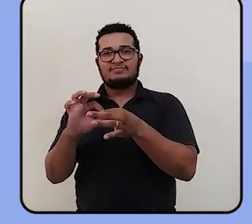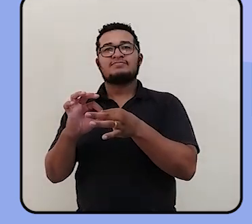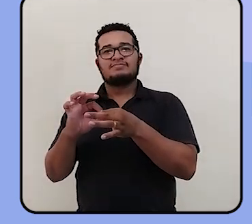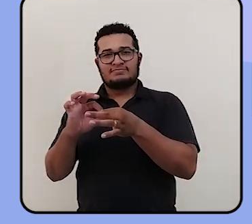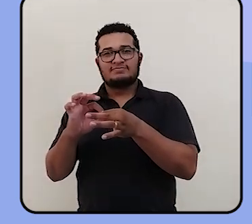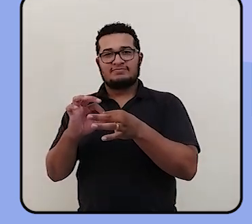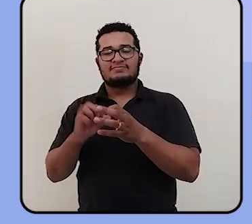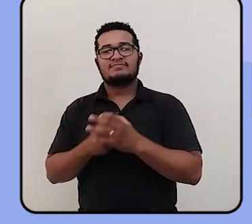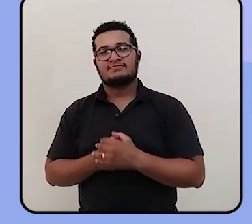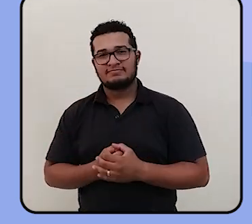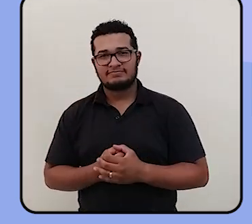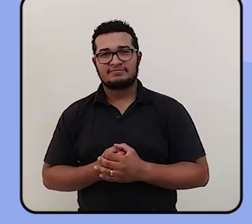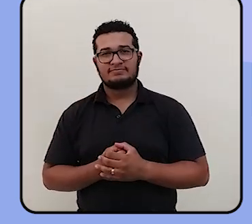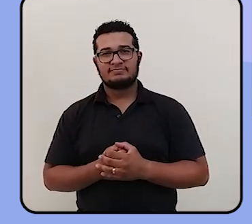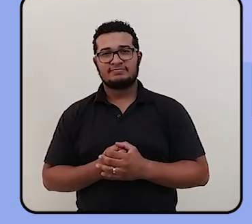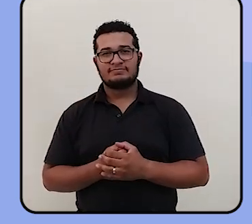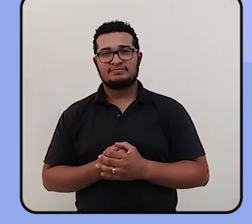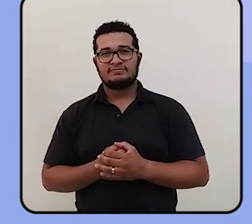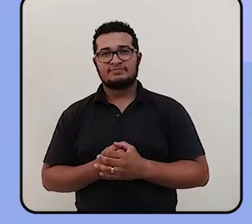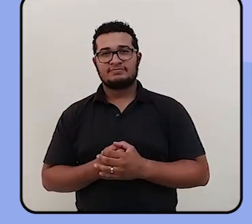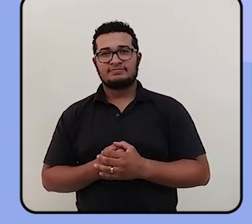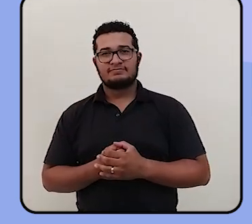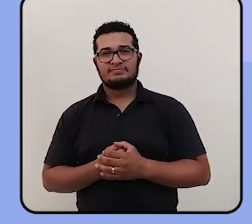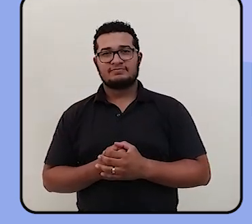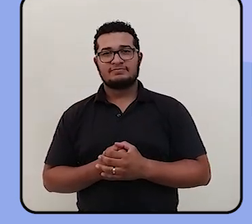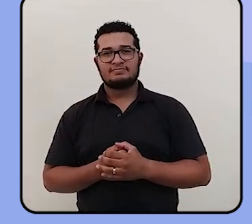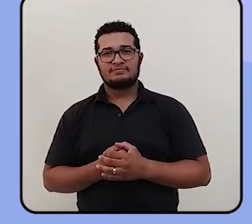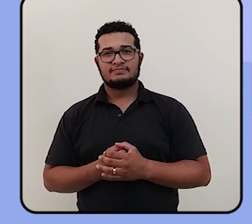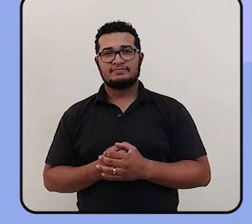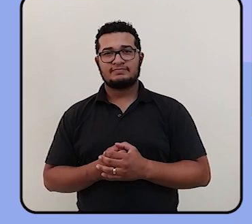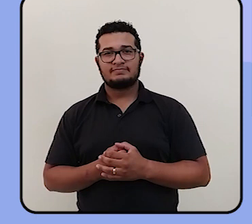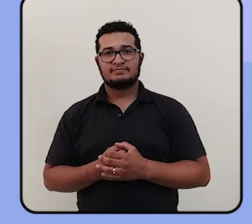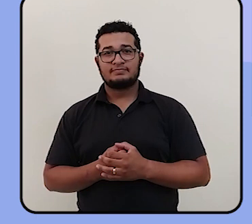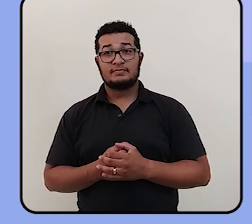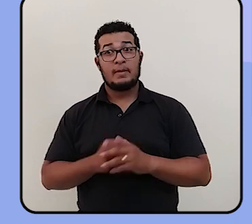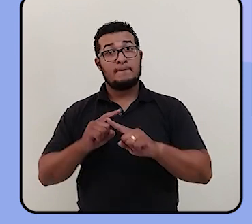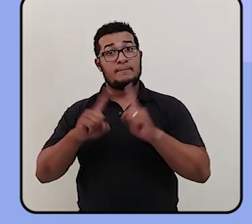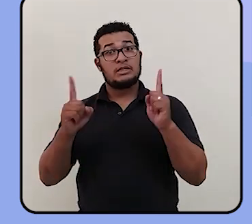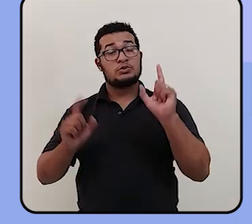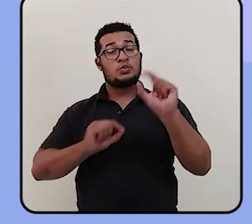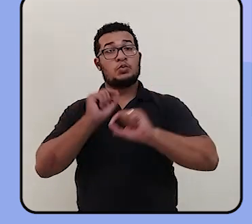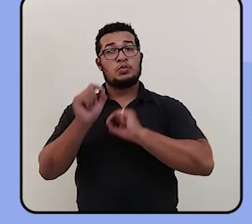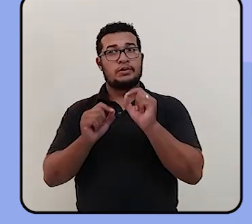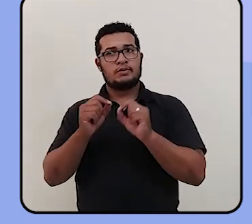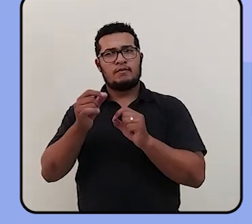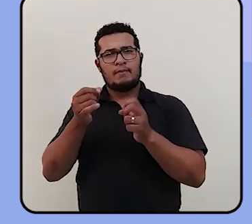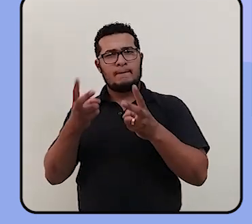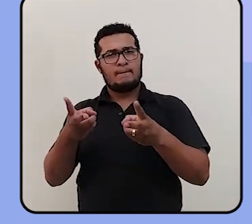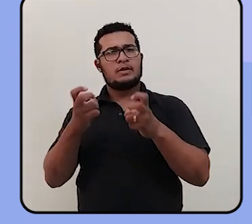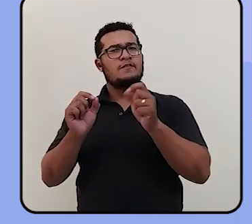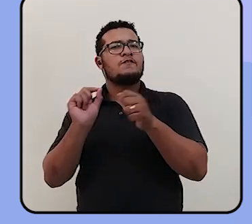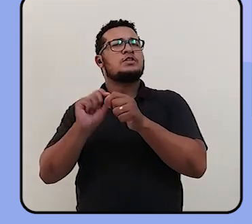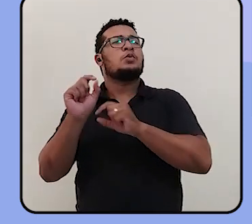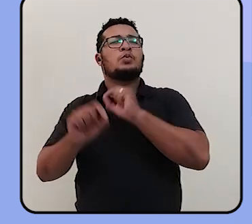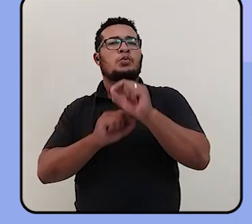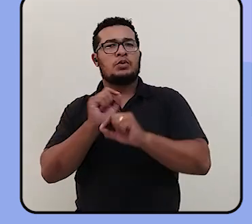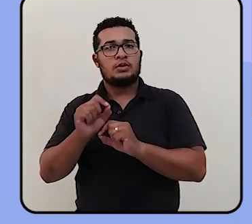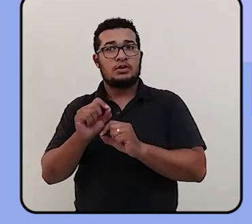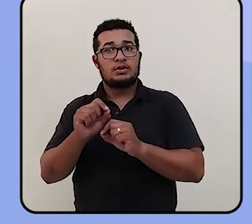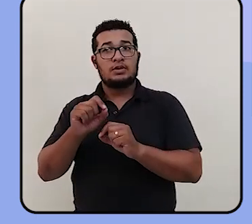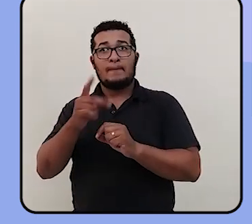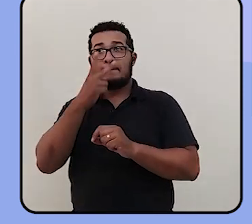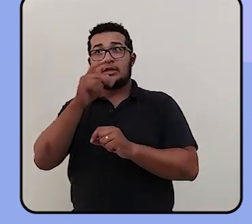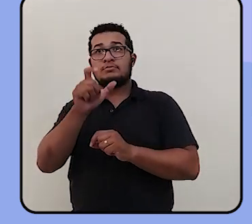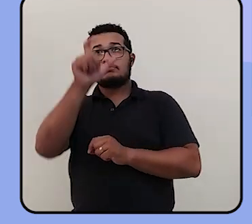aí então uma grandeza diretamente proporcional. Agora, vamos fazer o seguinte,